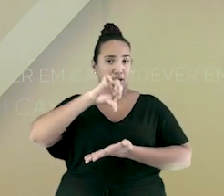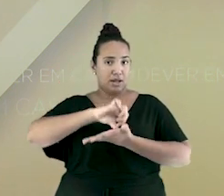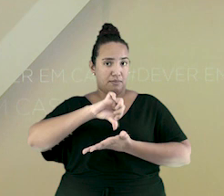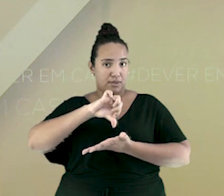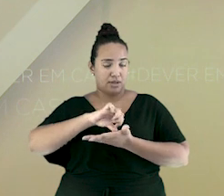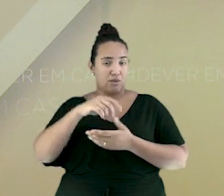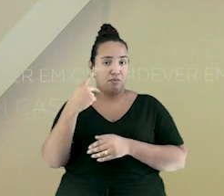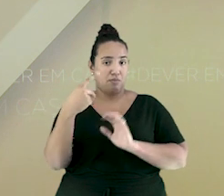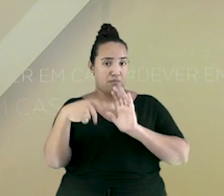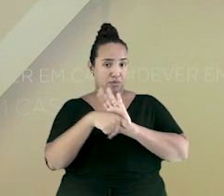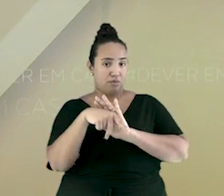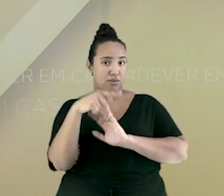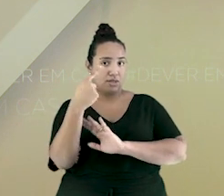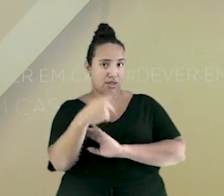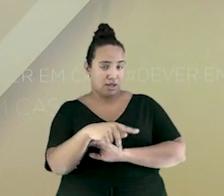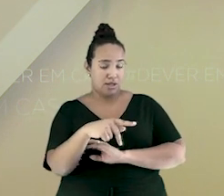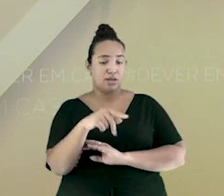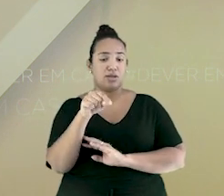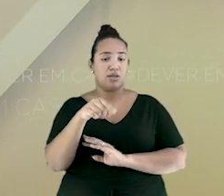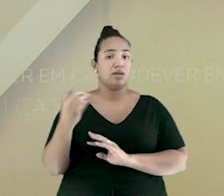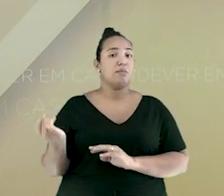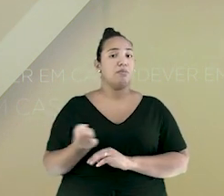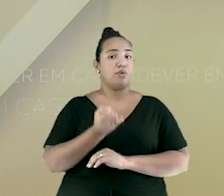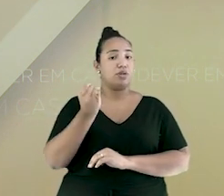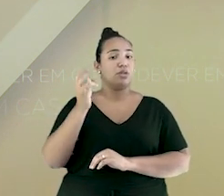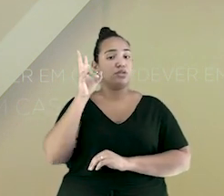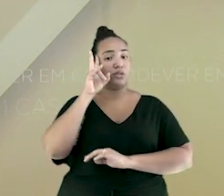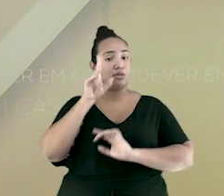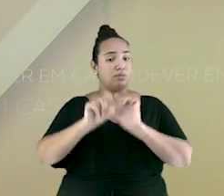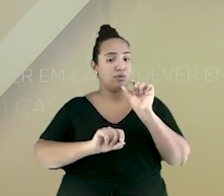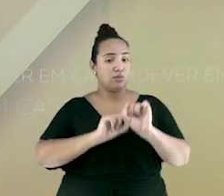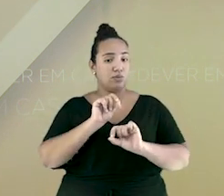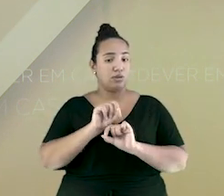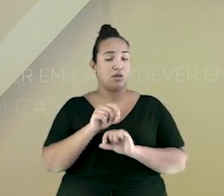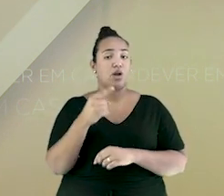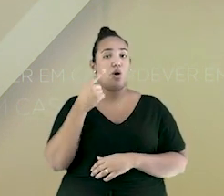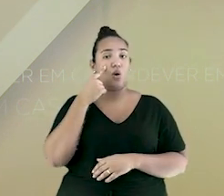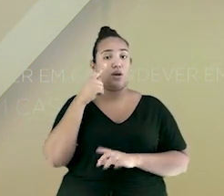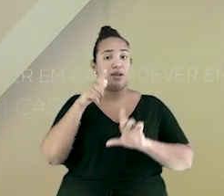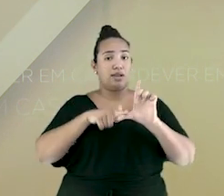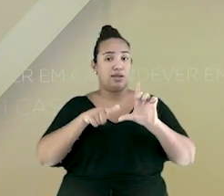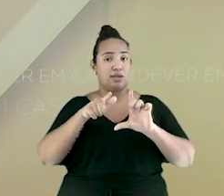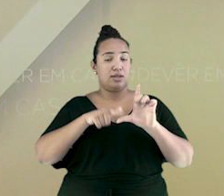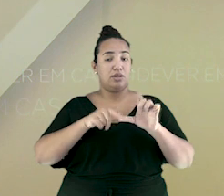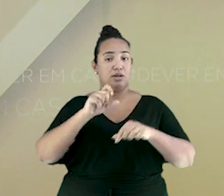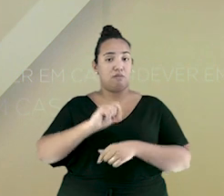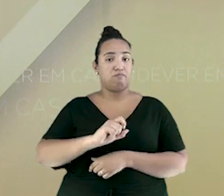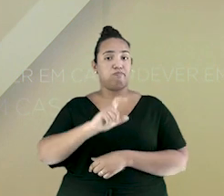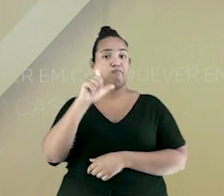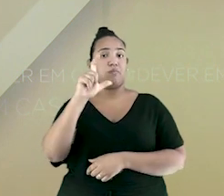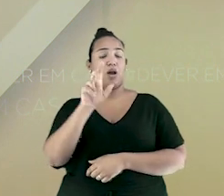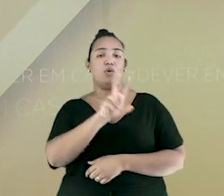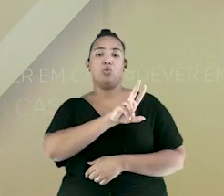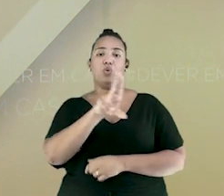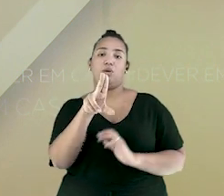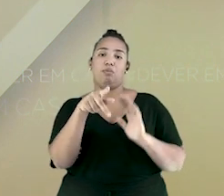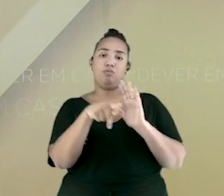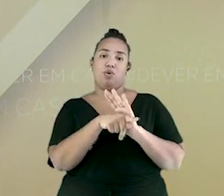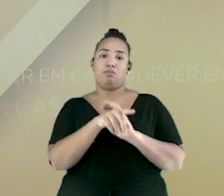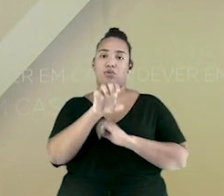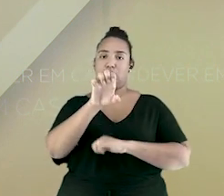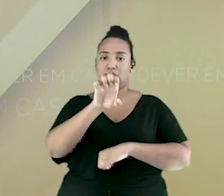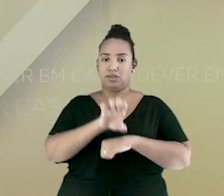como capital Manaus. Inclusive, importante lembrar, em maiúsculo aqui a gente identifica o nome